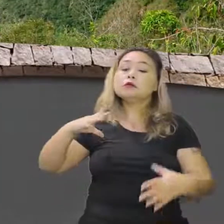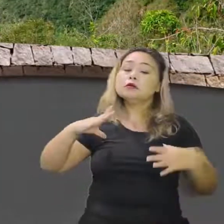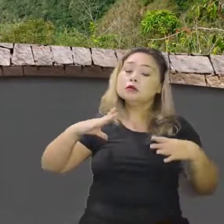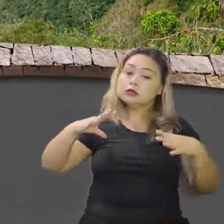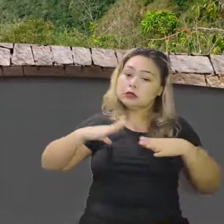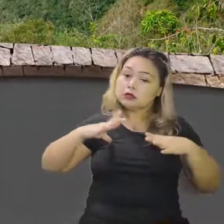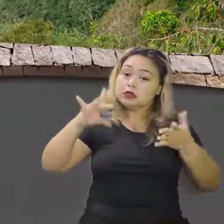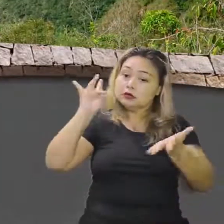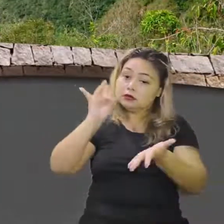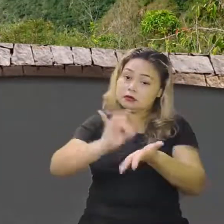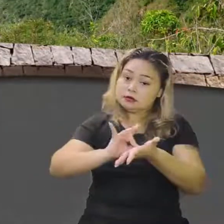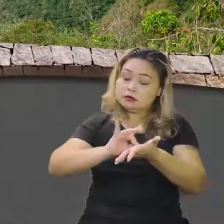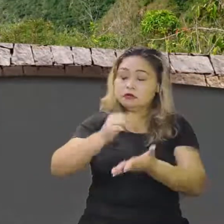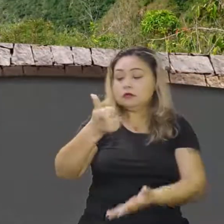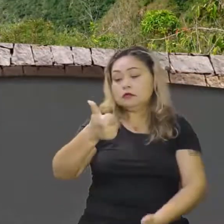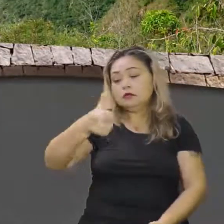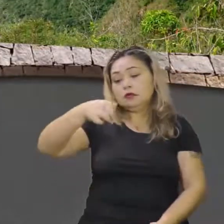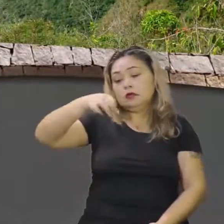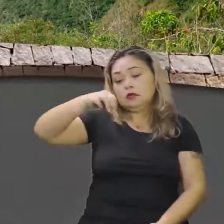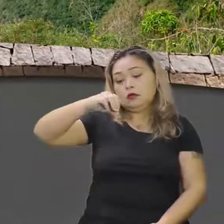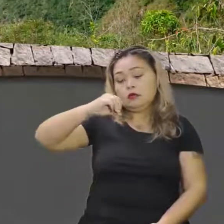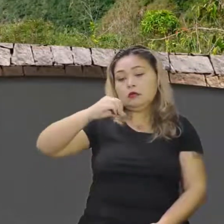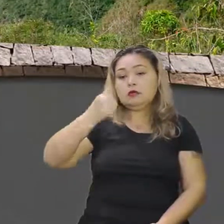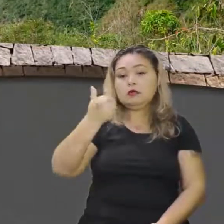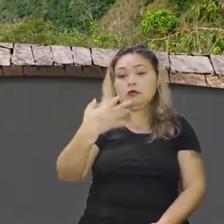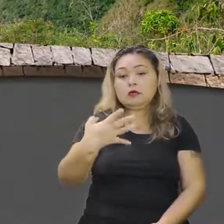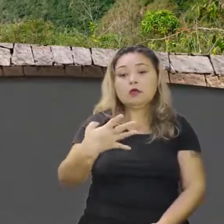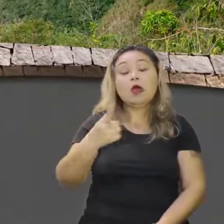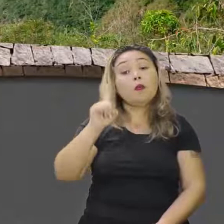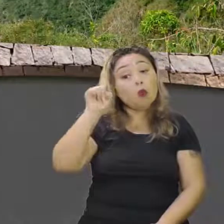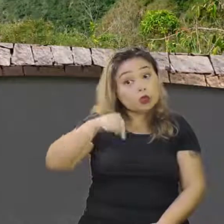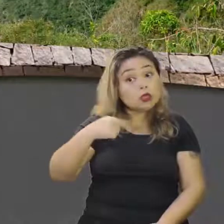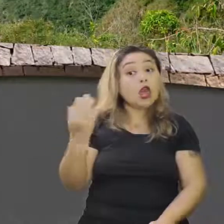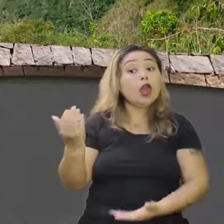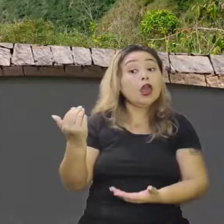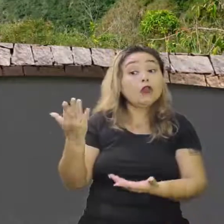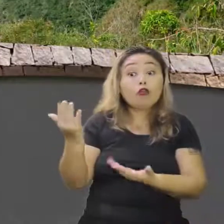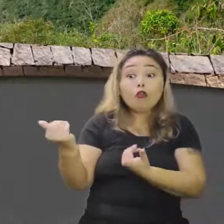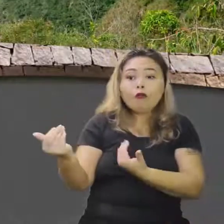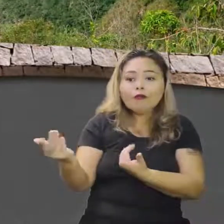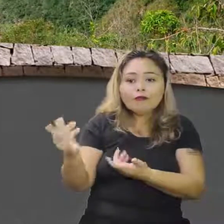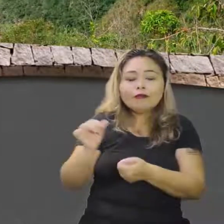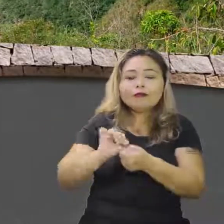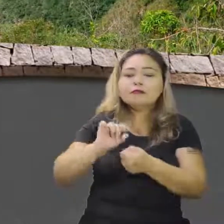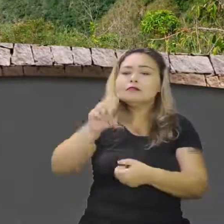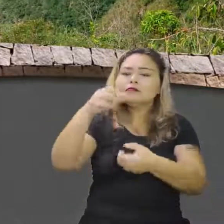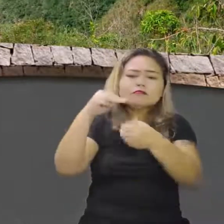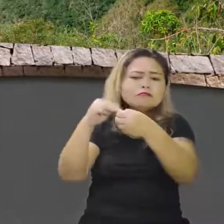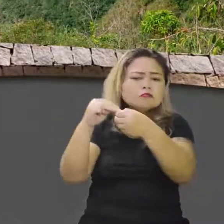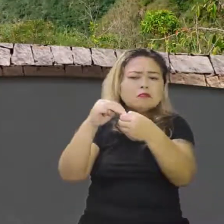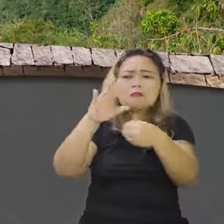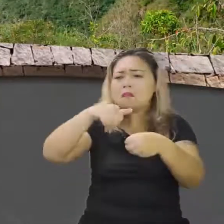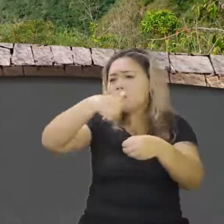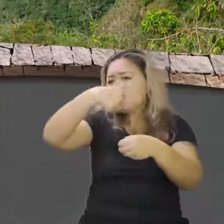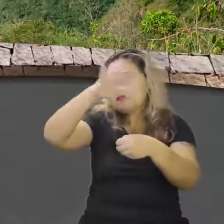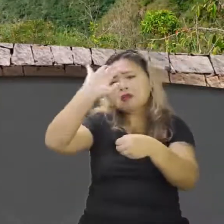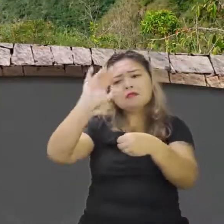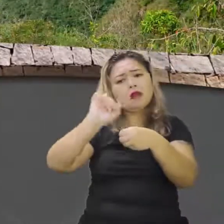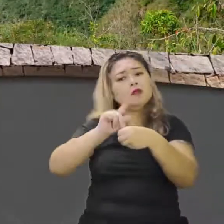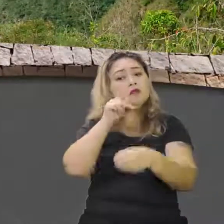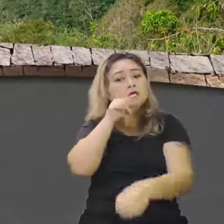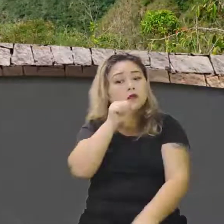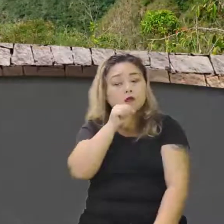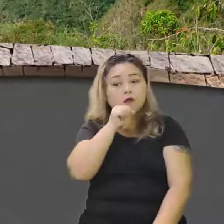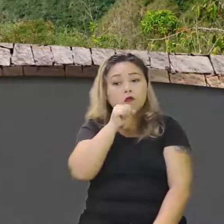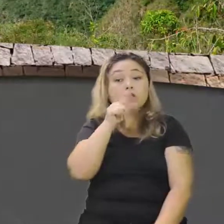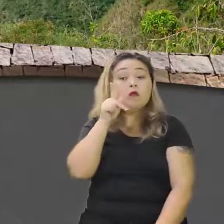1914, tá? Por isso nós somos uma cidade nova ainda. E o seu município, eu sei que é muito mais novo que Porto